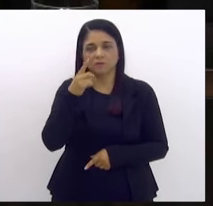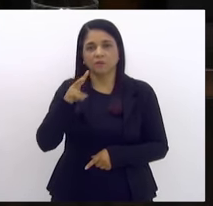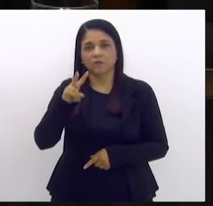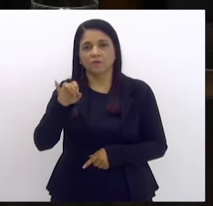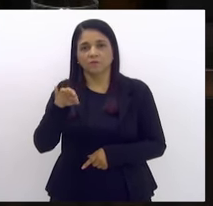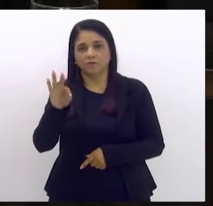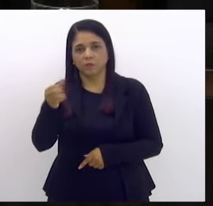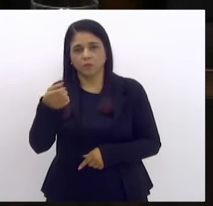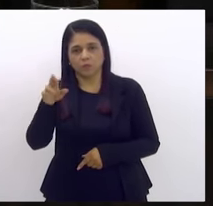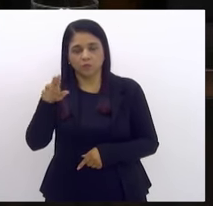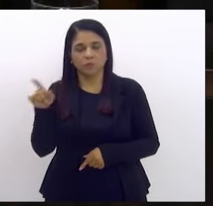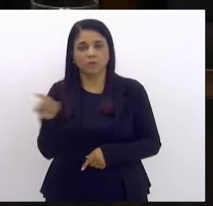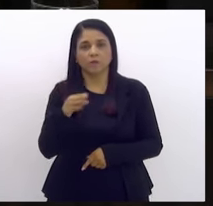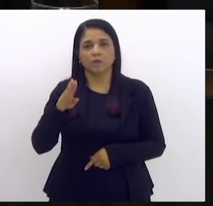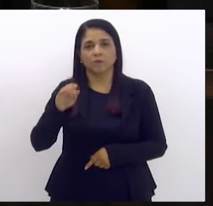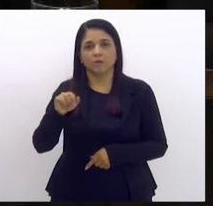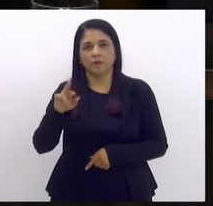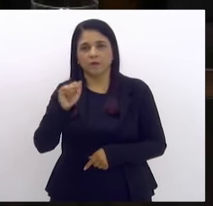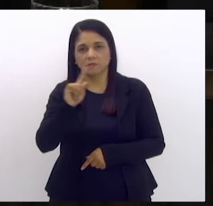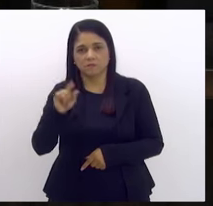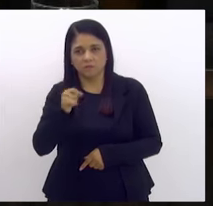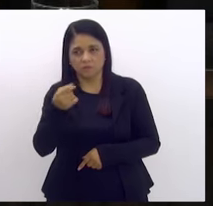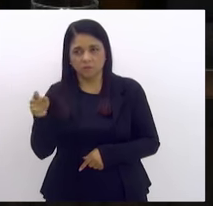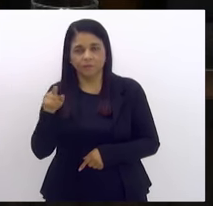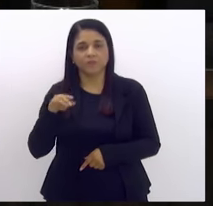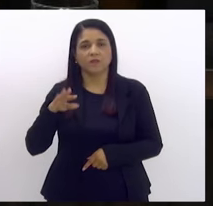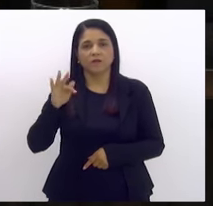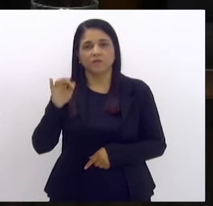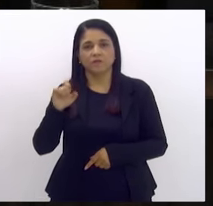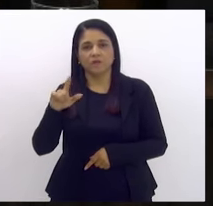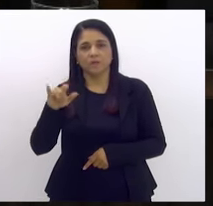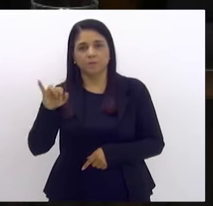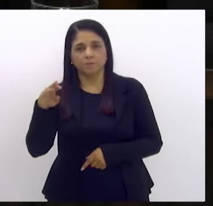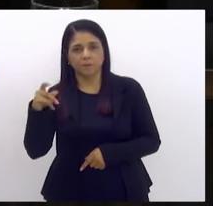Vitor Júnior, deputado Brazão, deputado